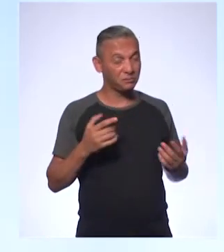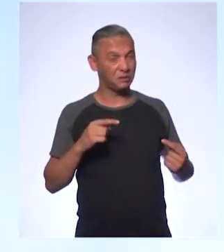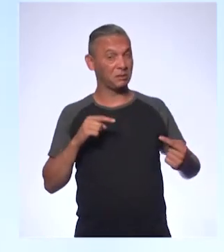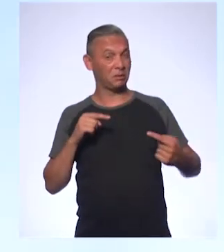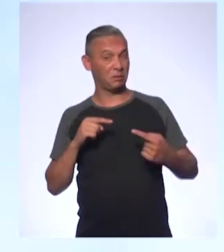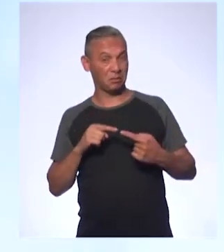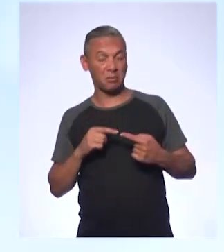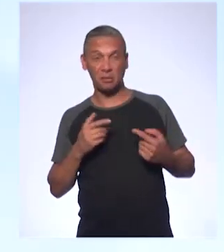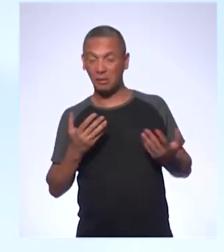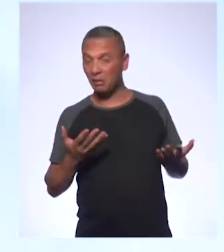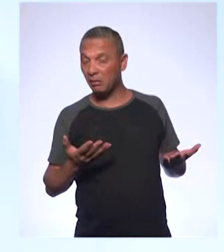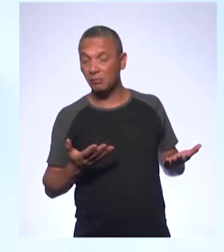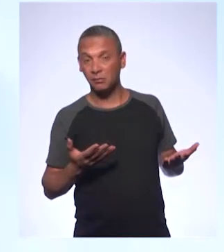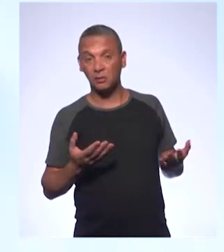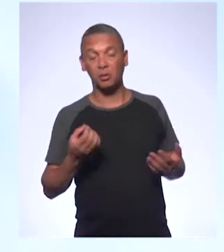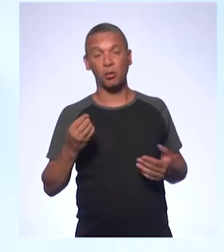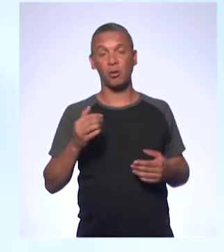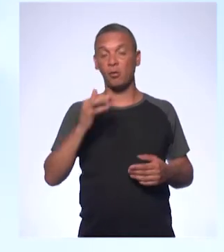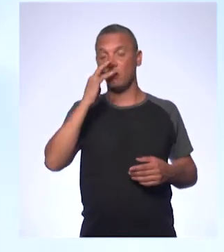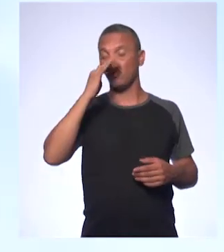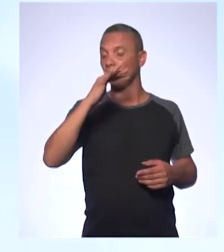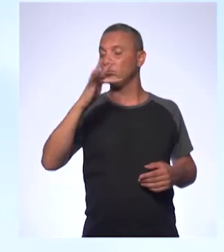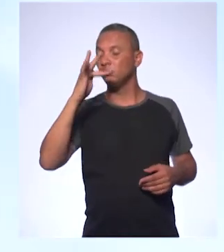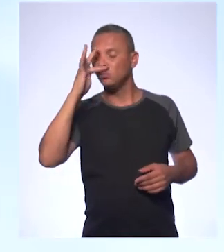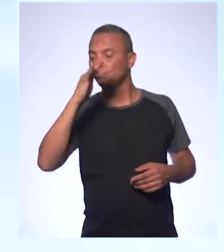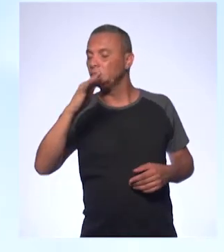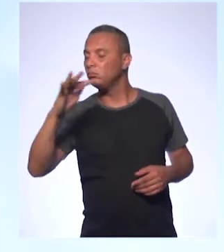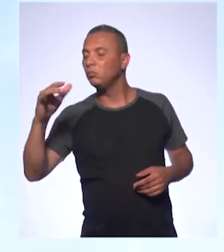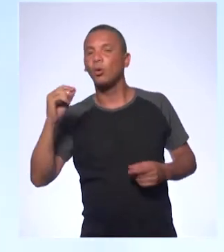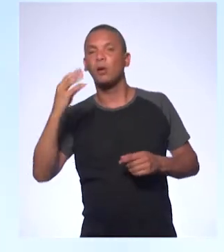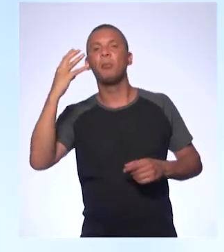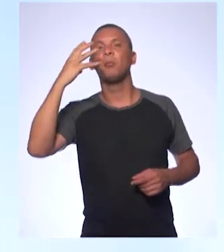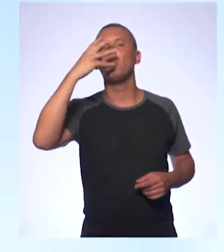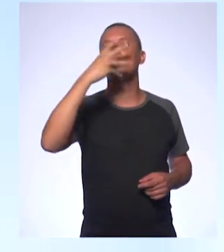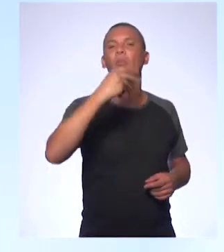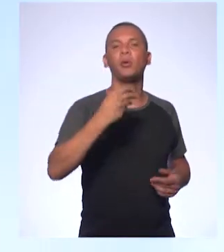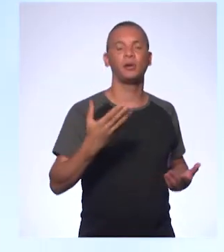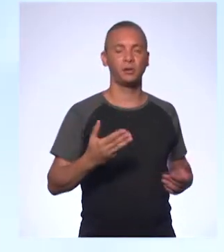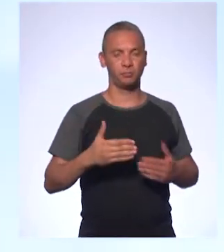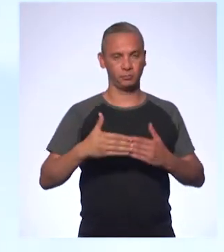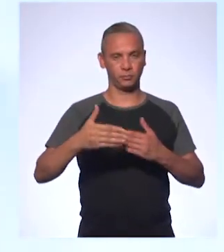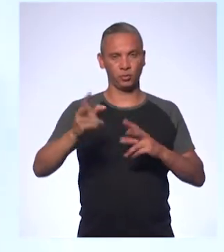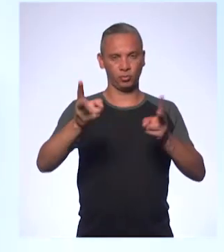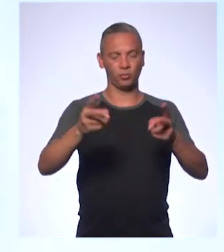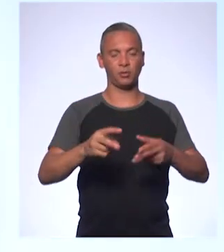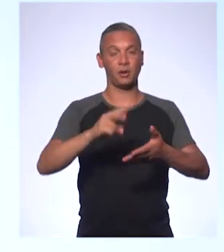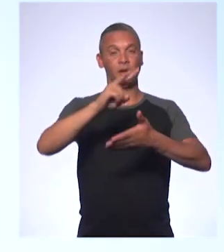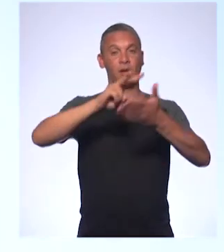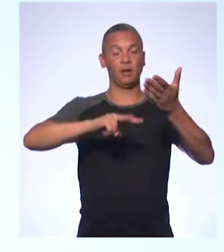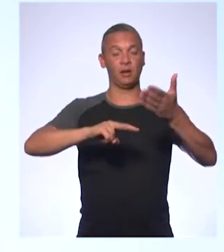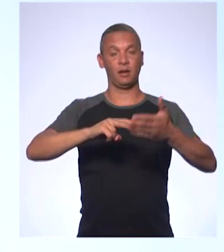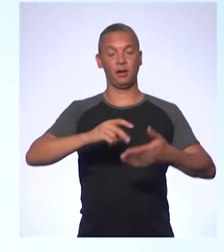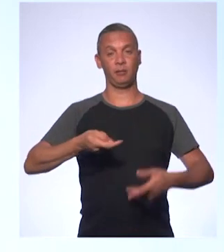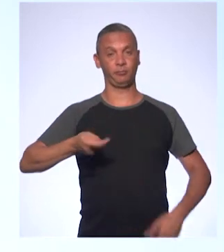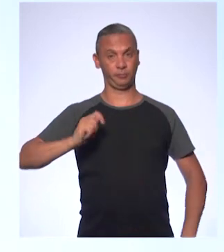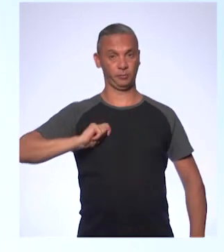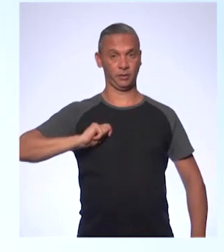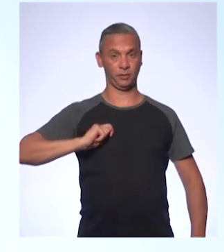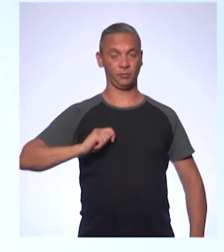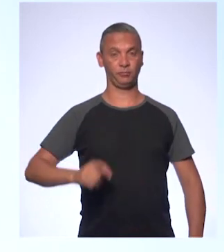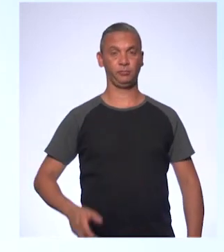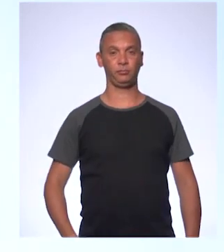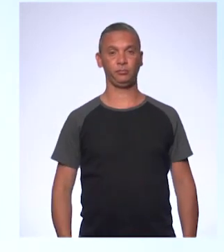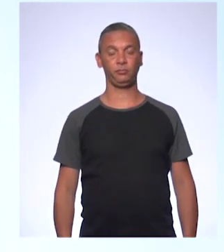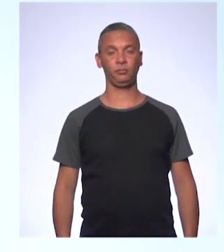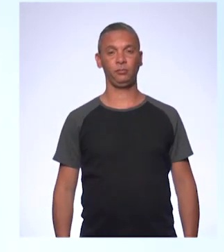uma coisa ruim, e florido como algo bonito, não é? Seguindo, una cadena de rosas,